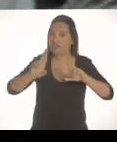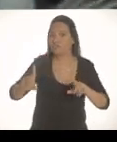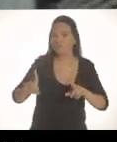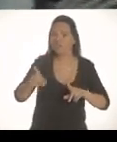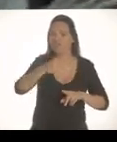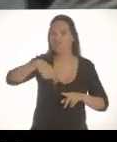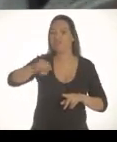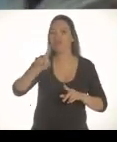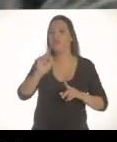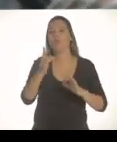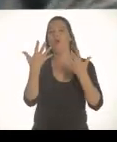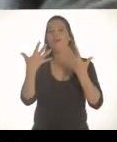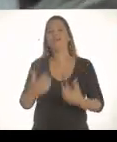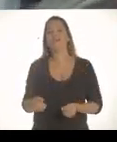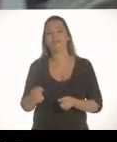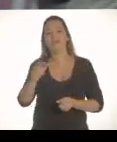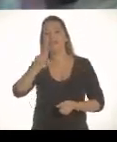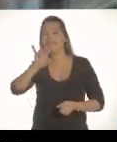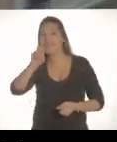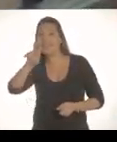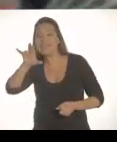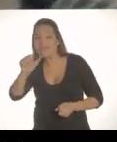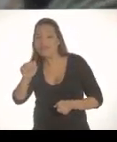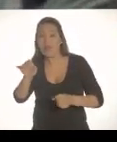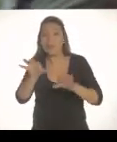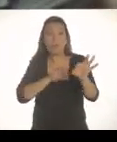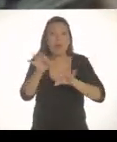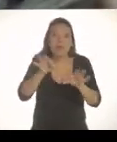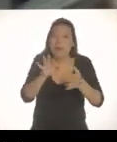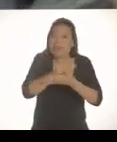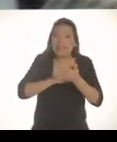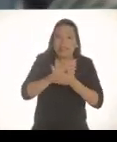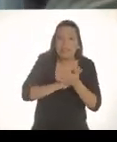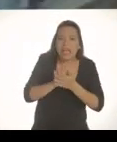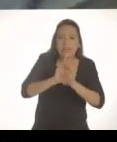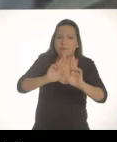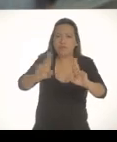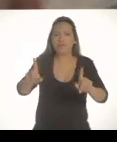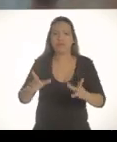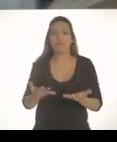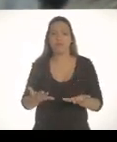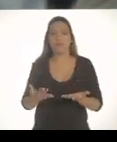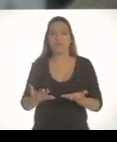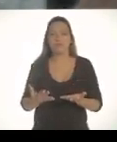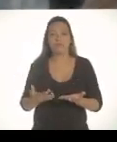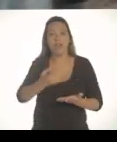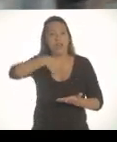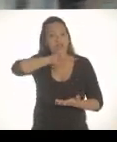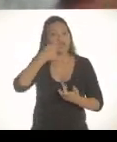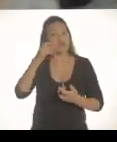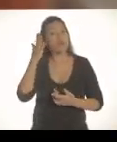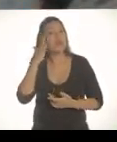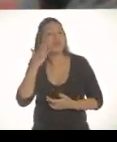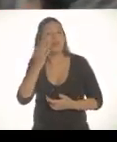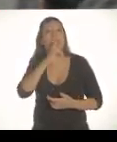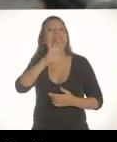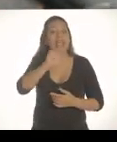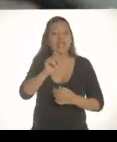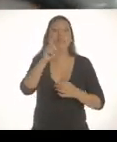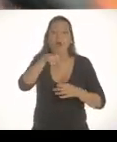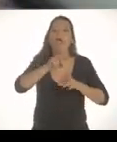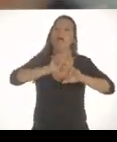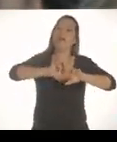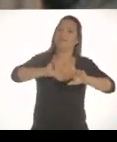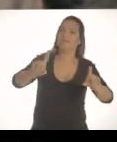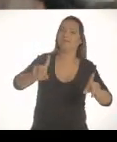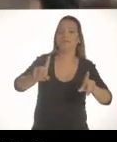não consegue enxergar a beleza do comum. O Crivella não é uma pessoa preparada para a diversidade. E o Rio é diverso. O Rio tem a diferença